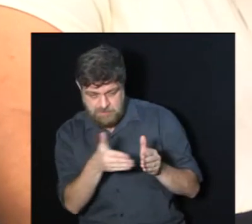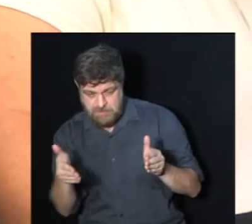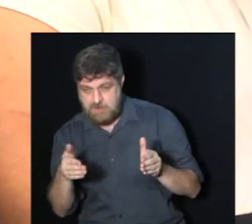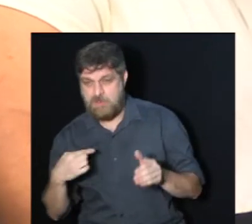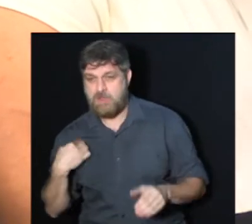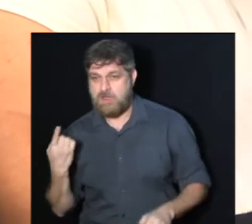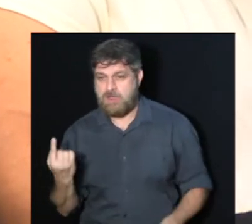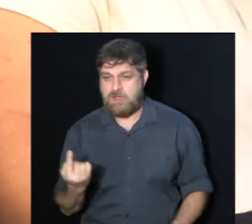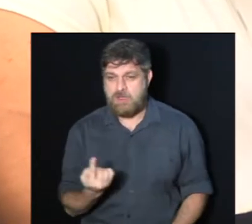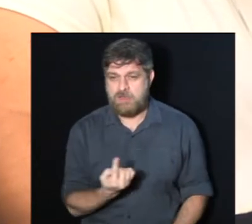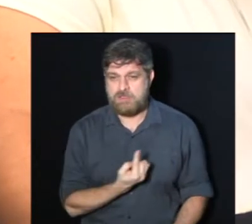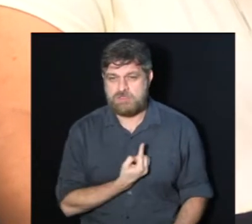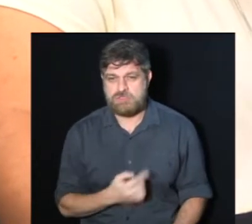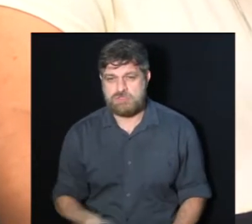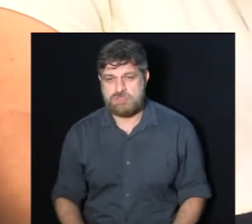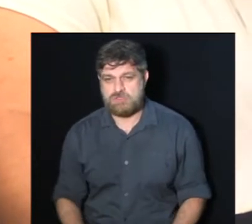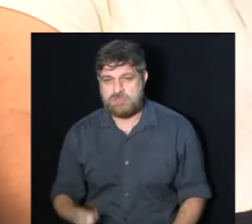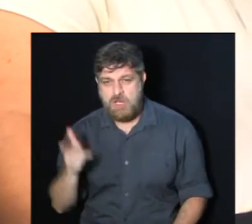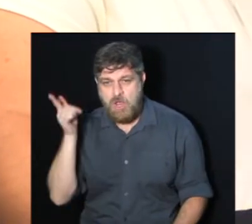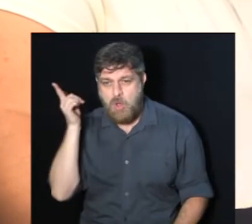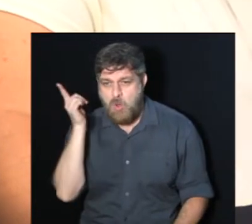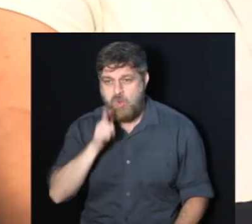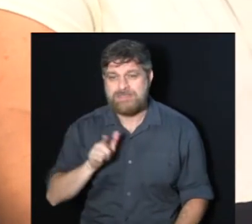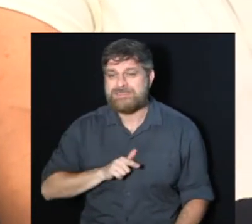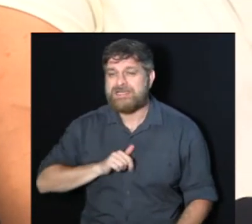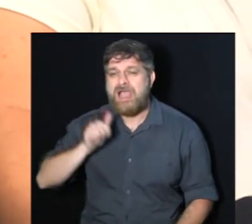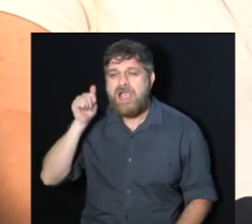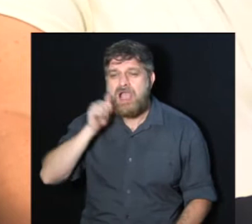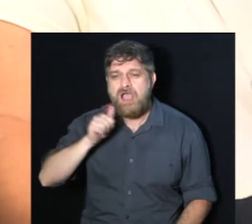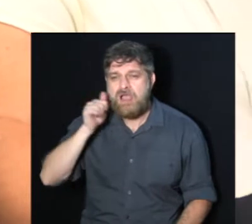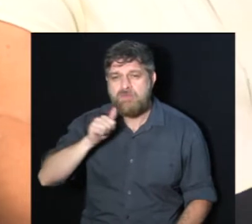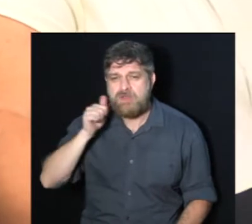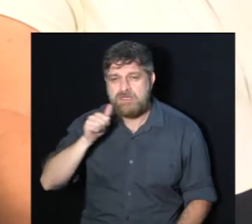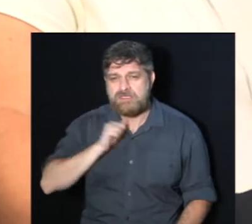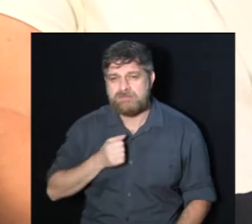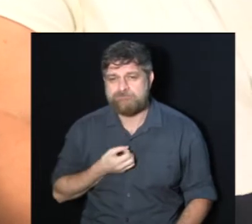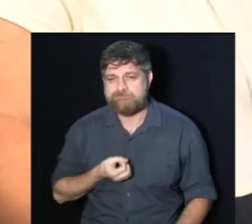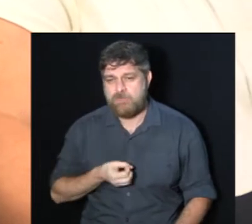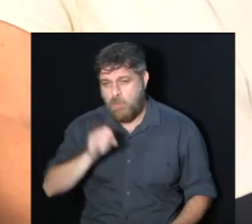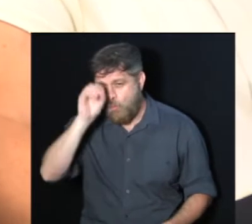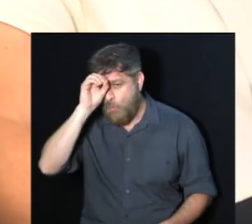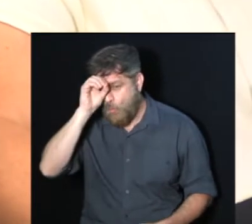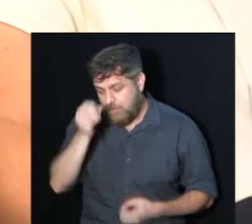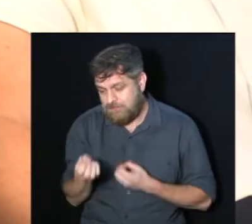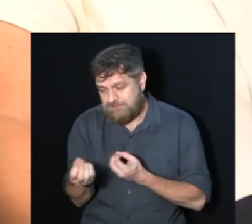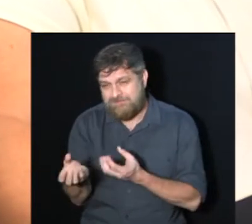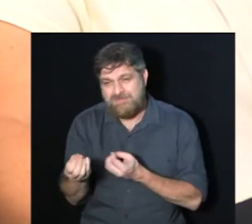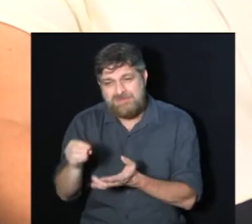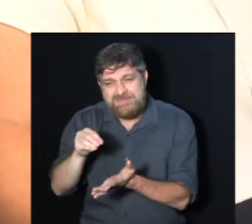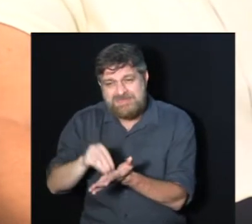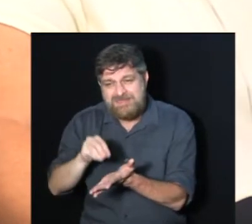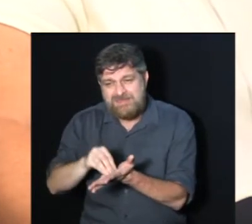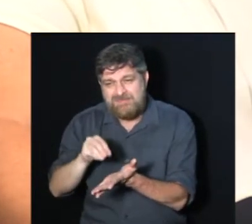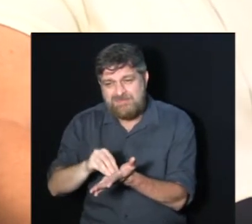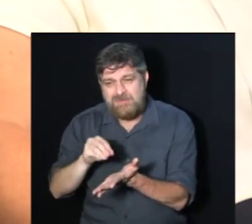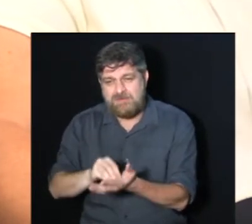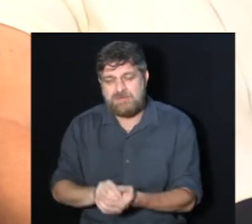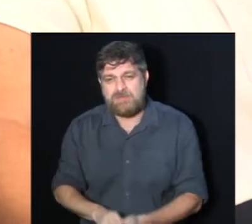gente alcançasse as mulheres com menos informação, as mulheres com menor